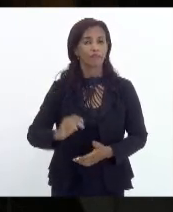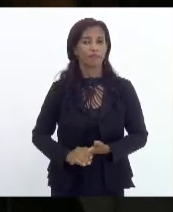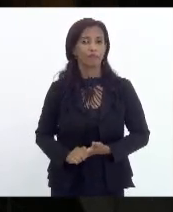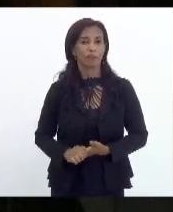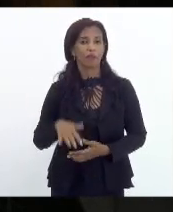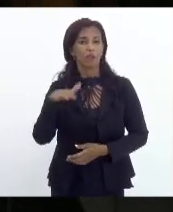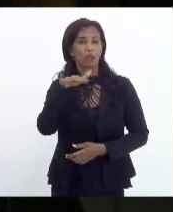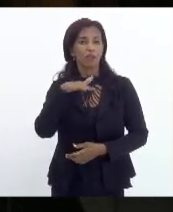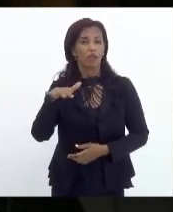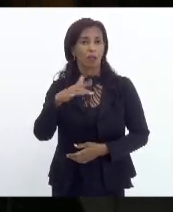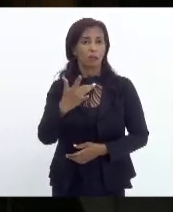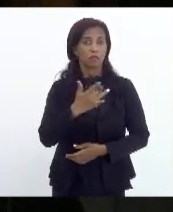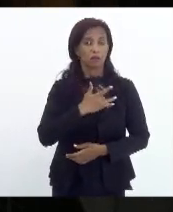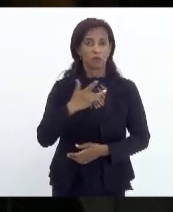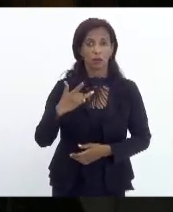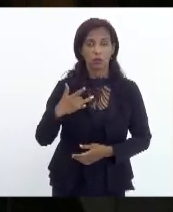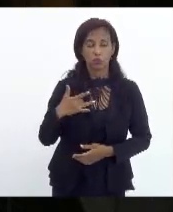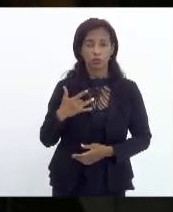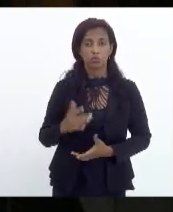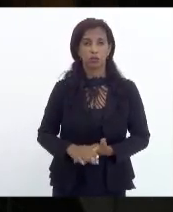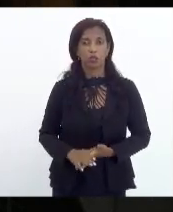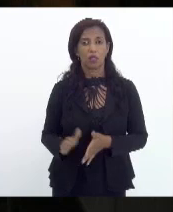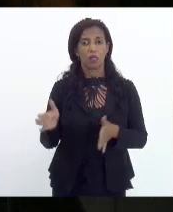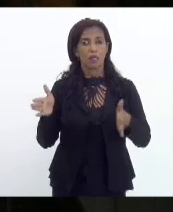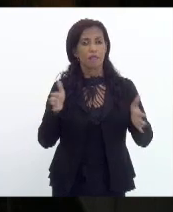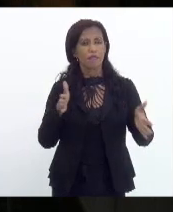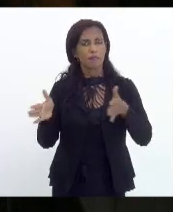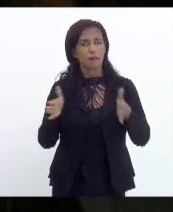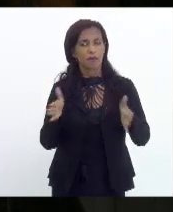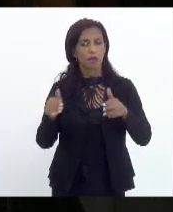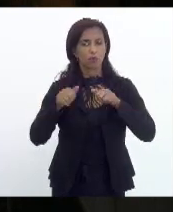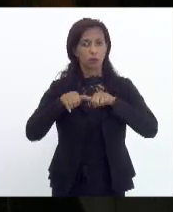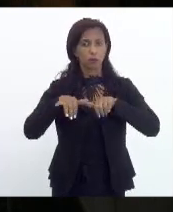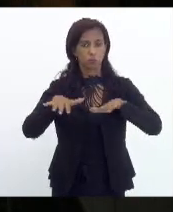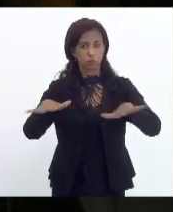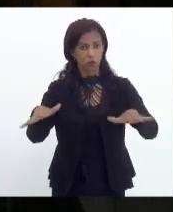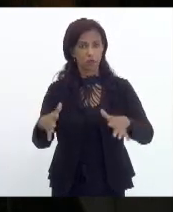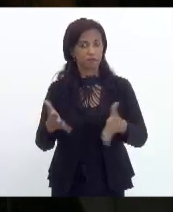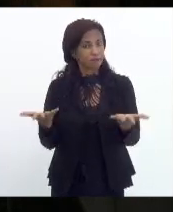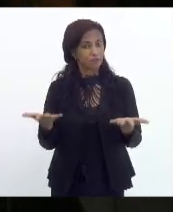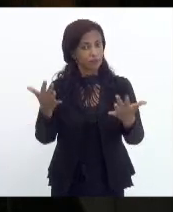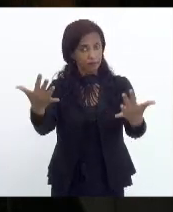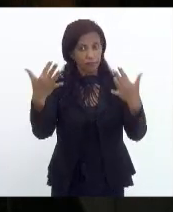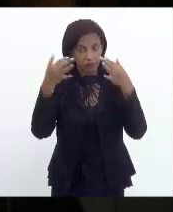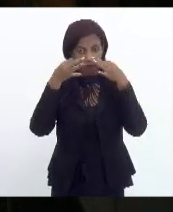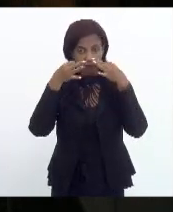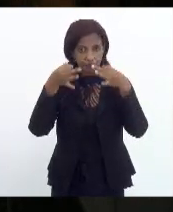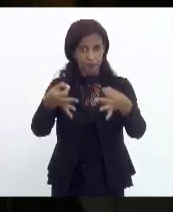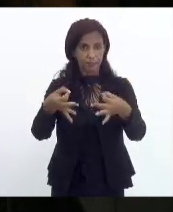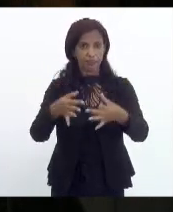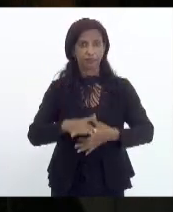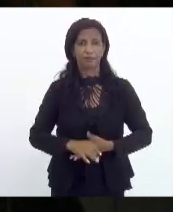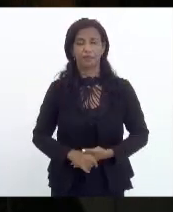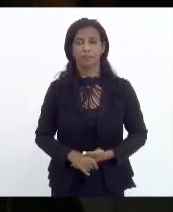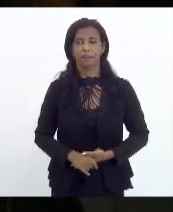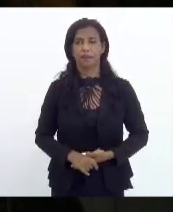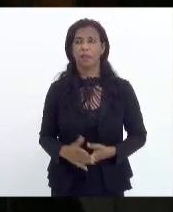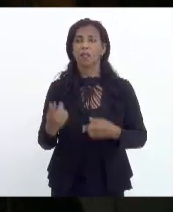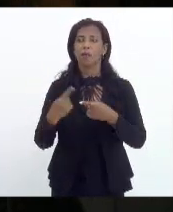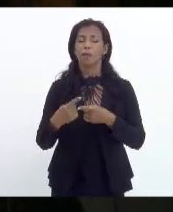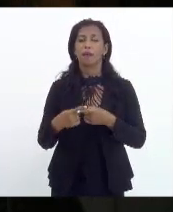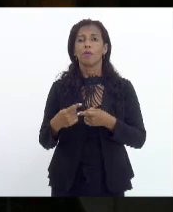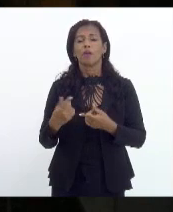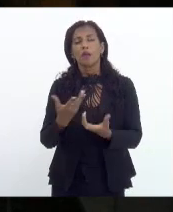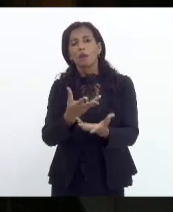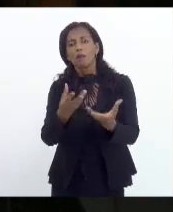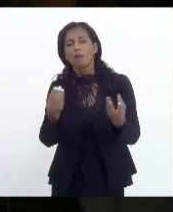na área da saúde em período de pandemias eu queria chamar atenção é porque